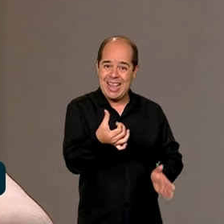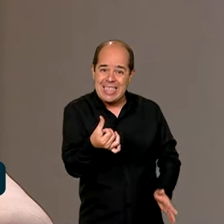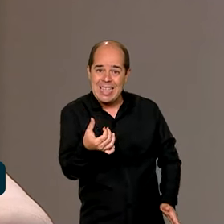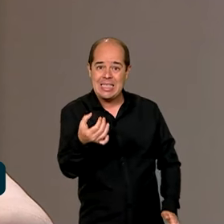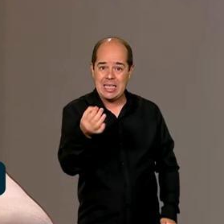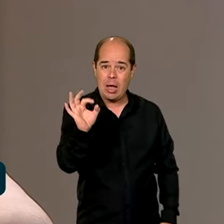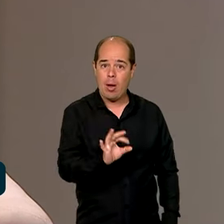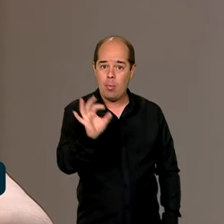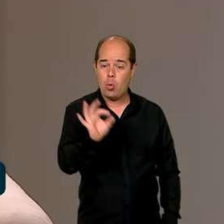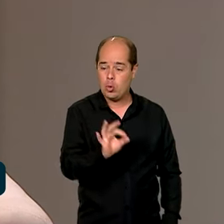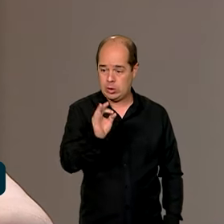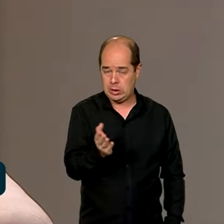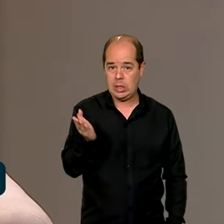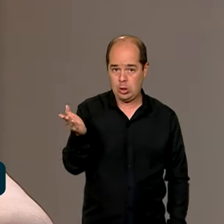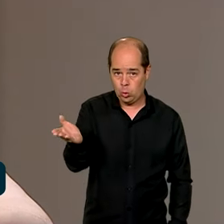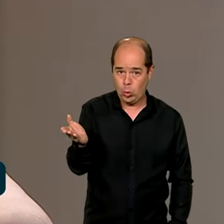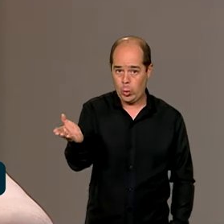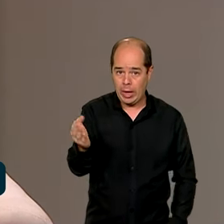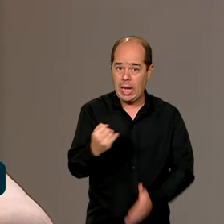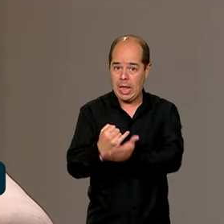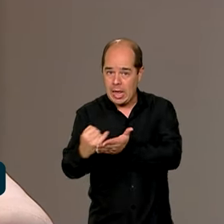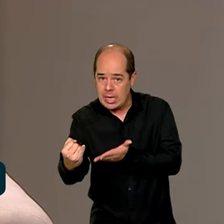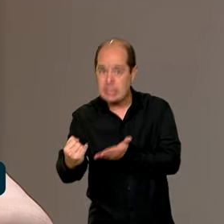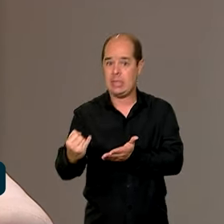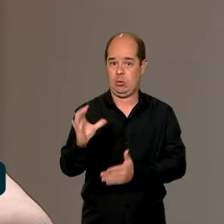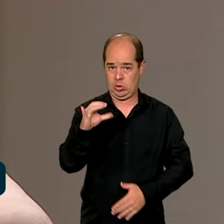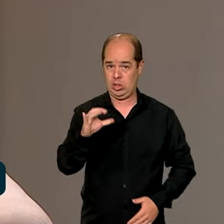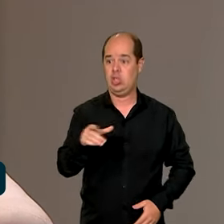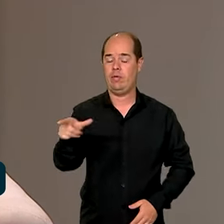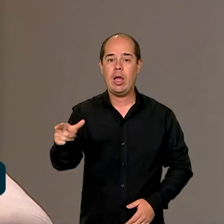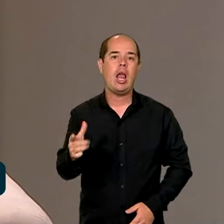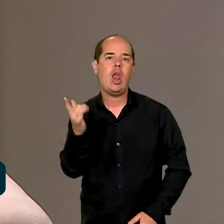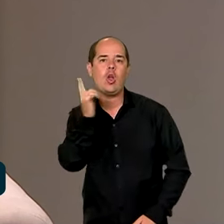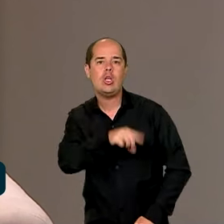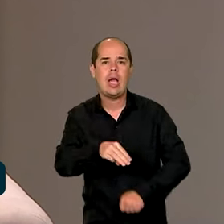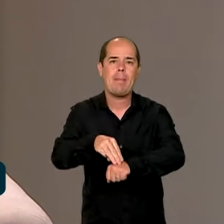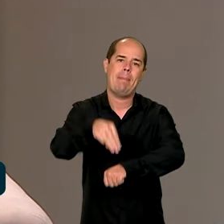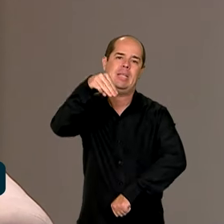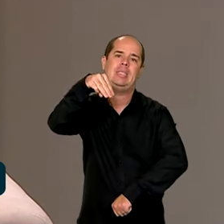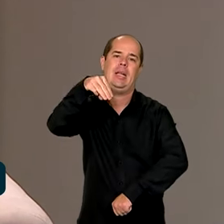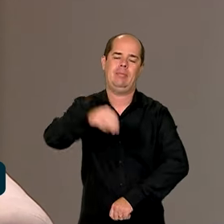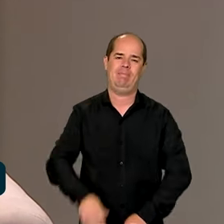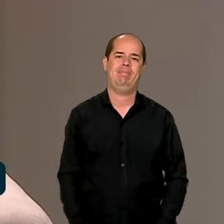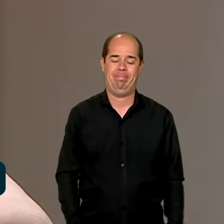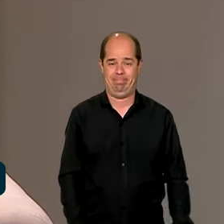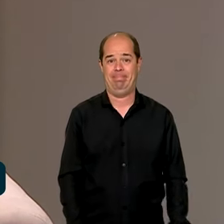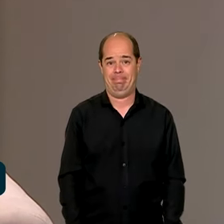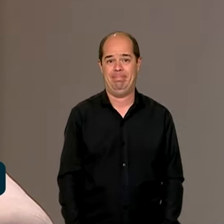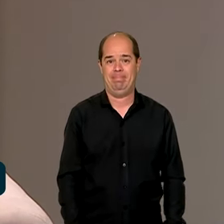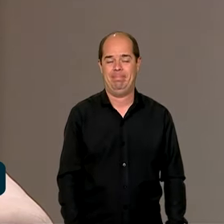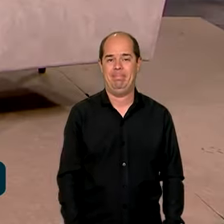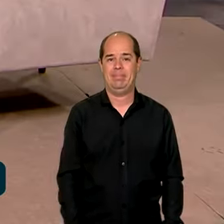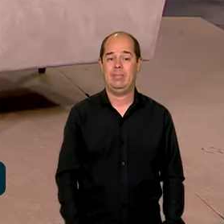chance de concluir um mestrado ou um doutorado exitoso. E é curioso, viu, Carolina, que eu encontro muitas vezes